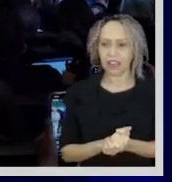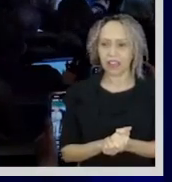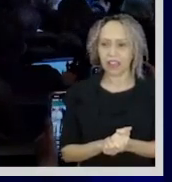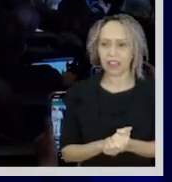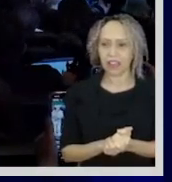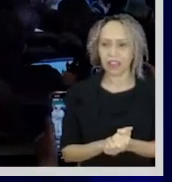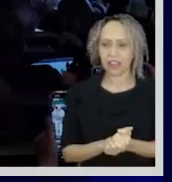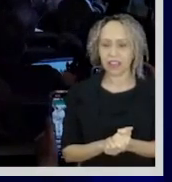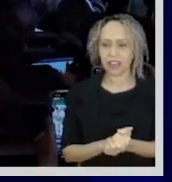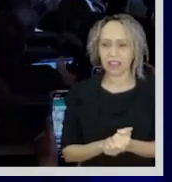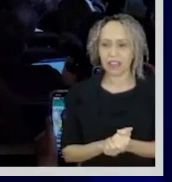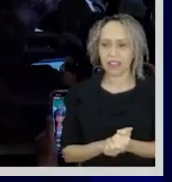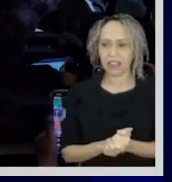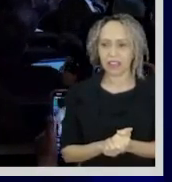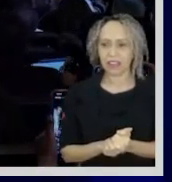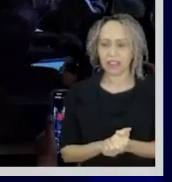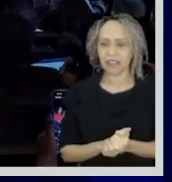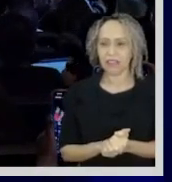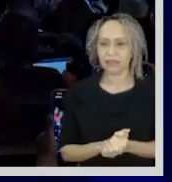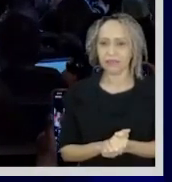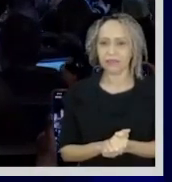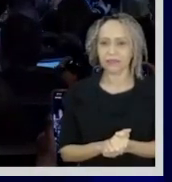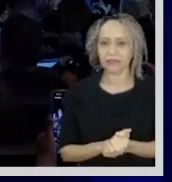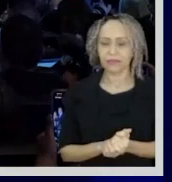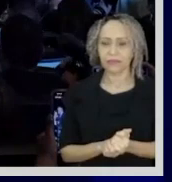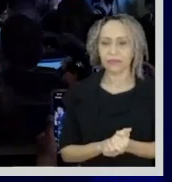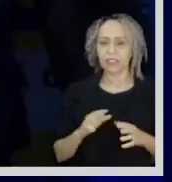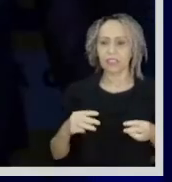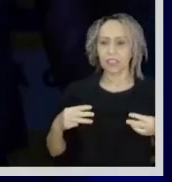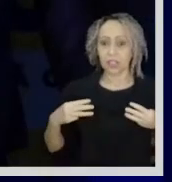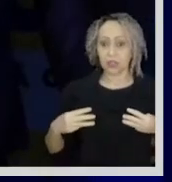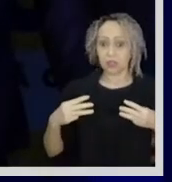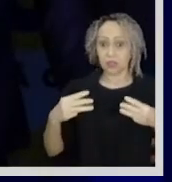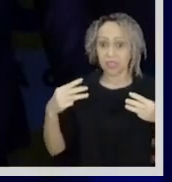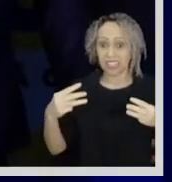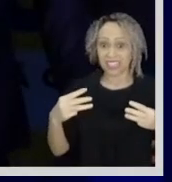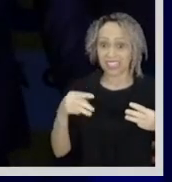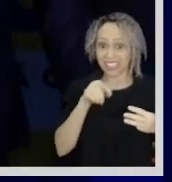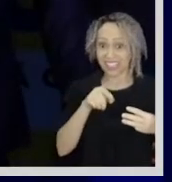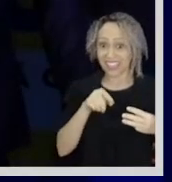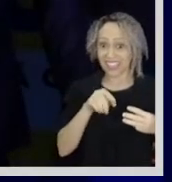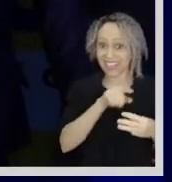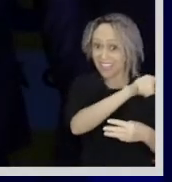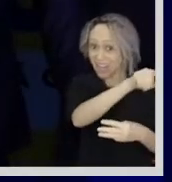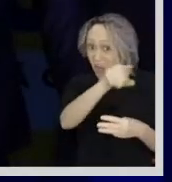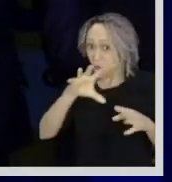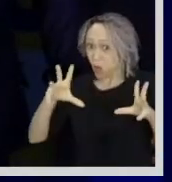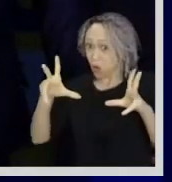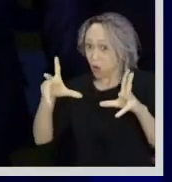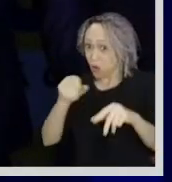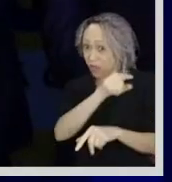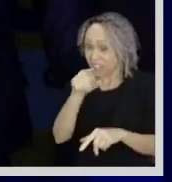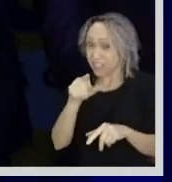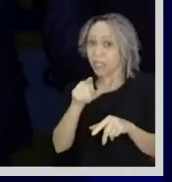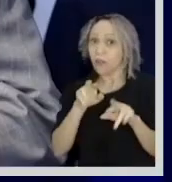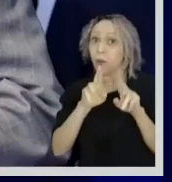E isso veio em dezembro, agora na segunda semana, com o pretexto de colocar o Aloysio Mercadante